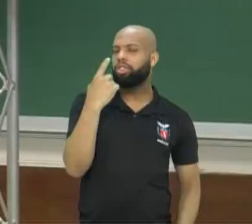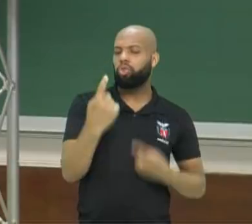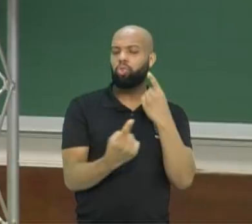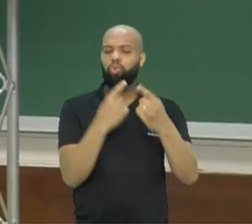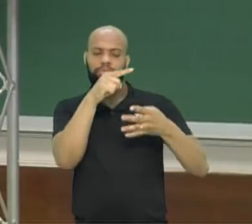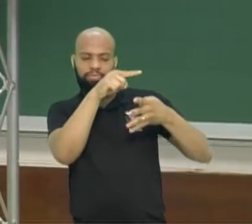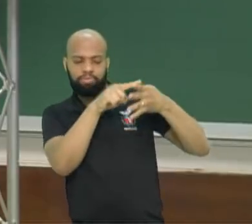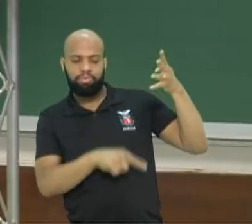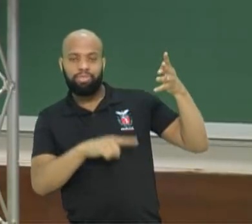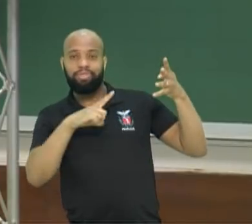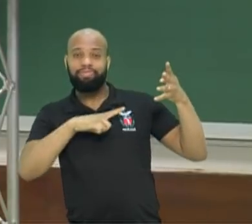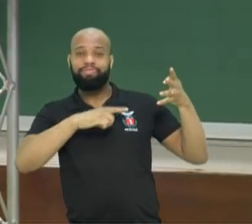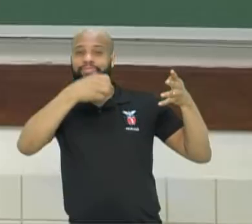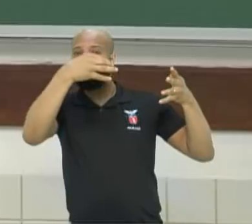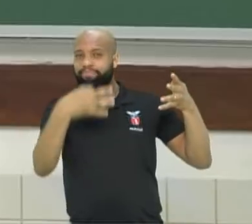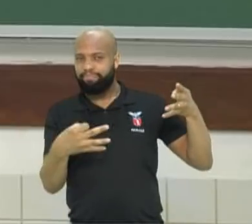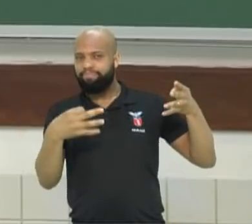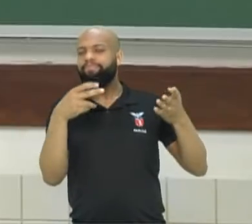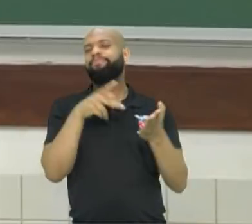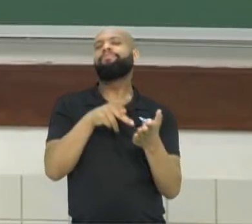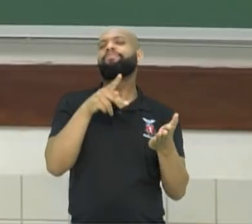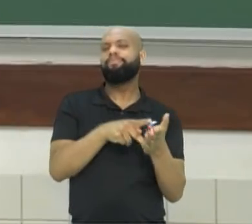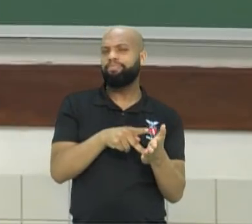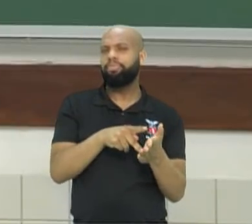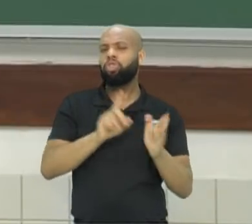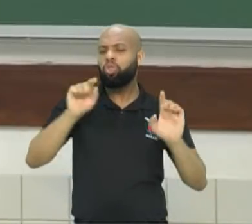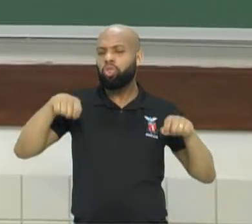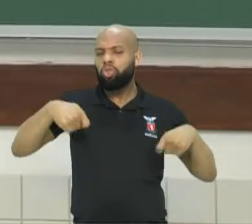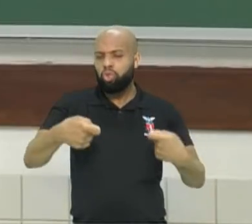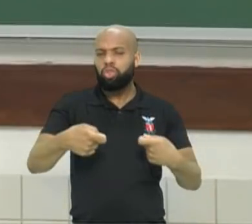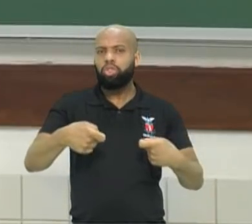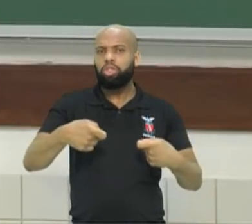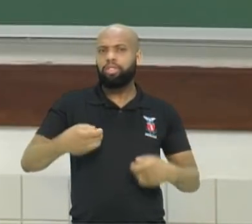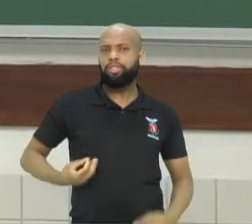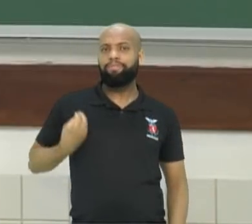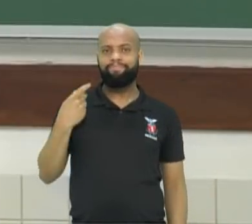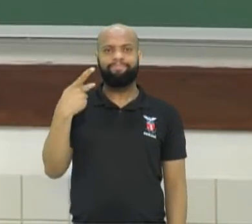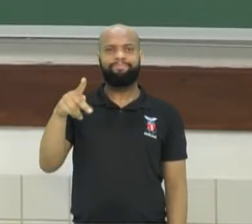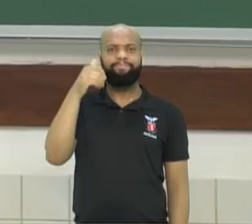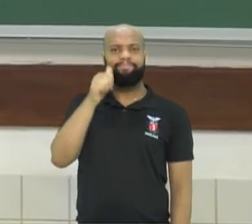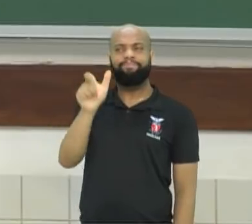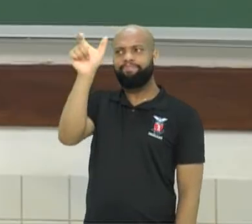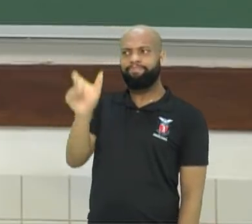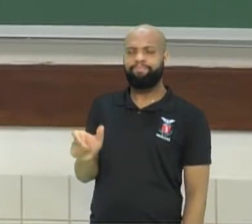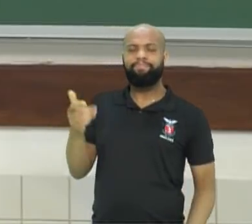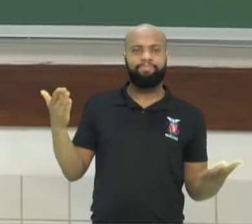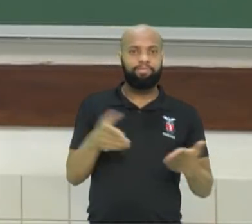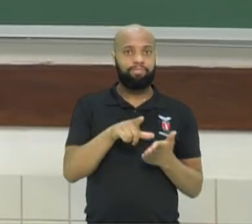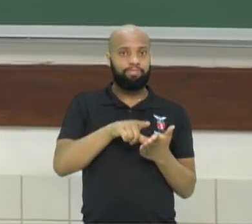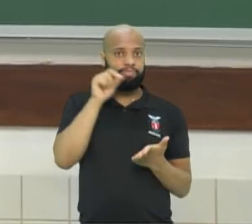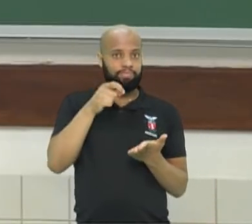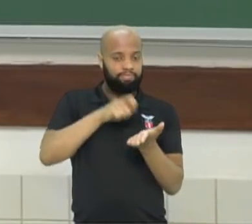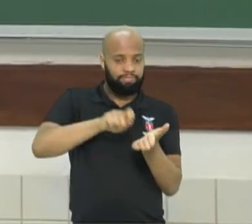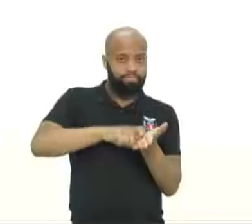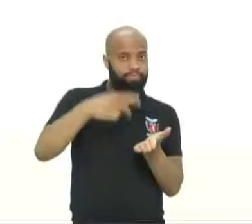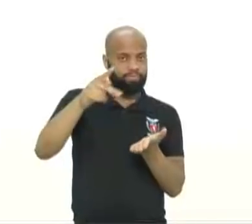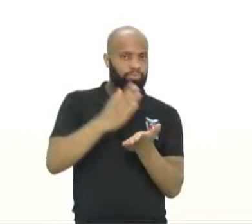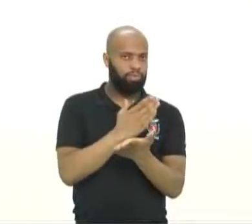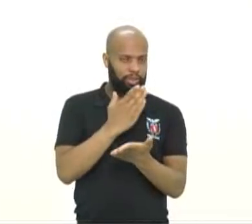Quais dessas frases aqui estão realmente corretas de acordo com o que a gente leu sobre a vida da Sheila? Marca no teu caderno, vamos